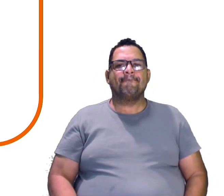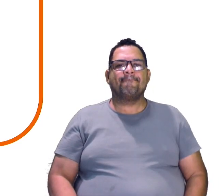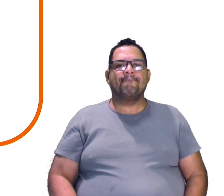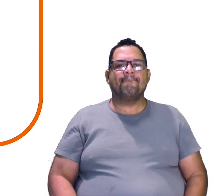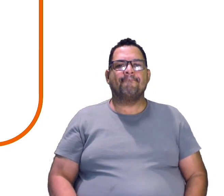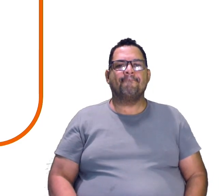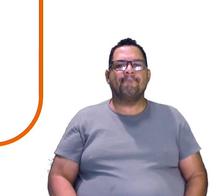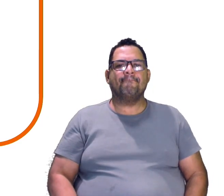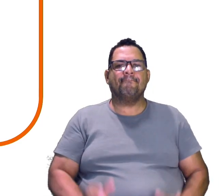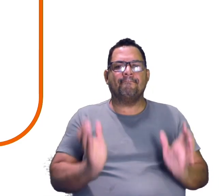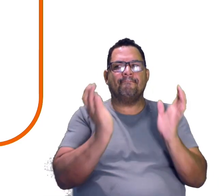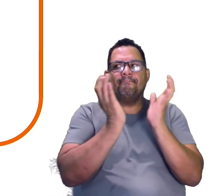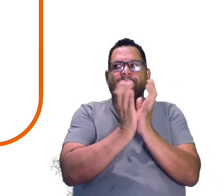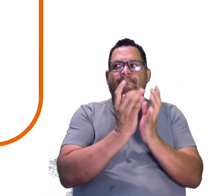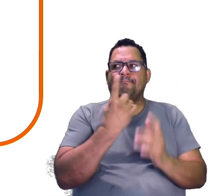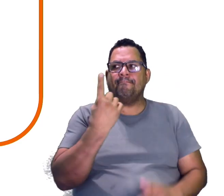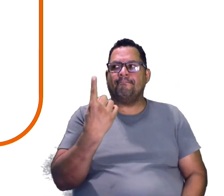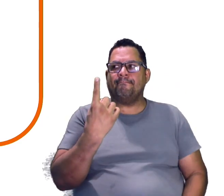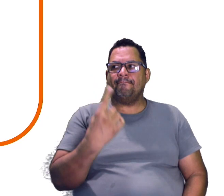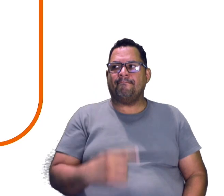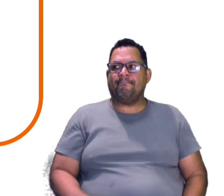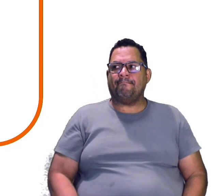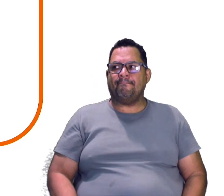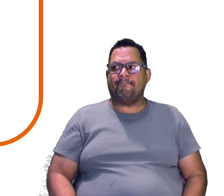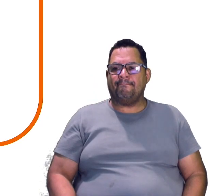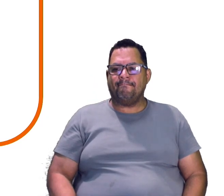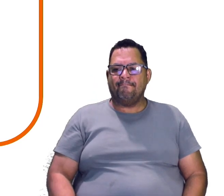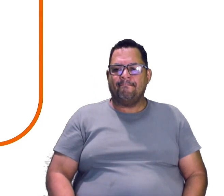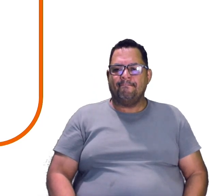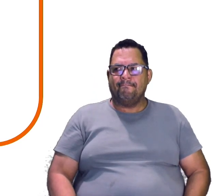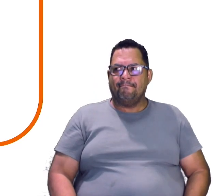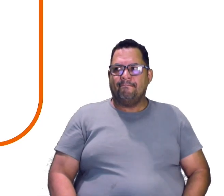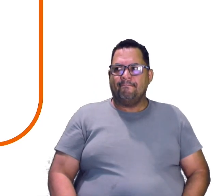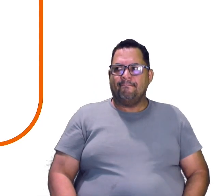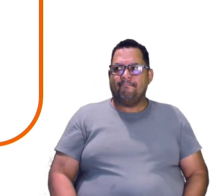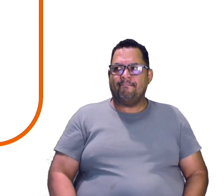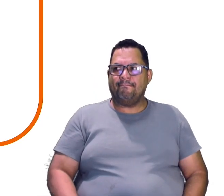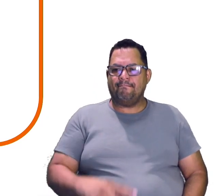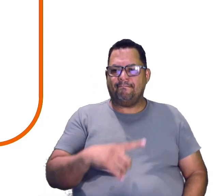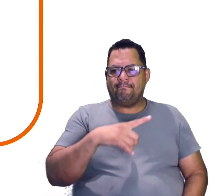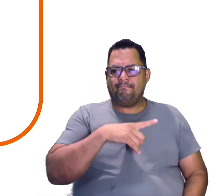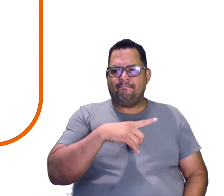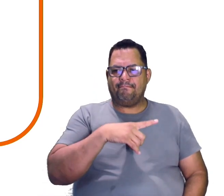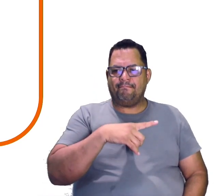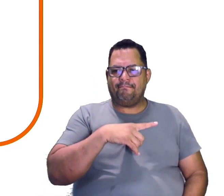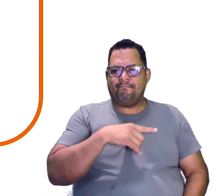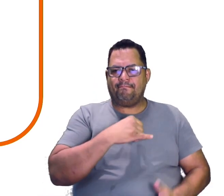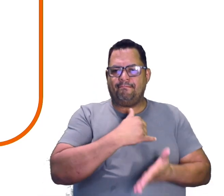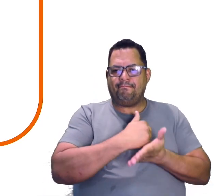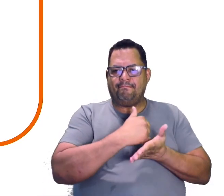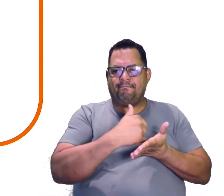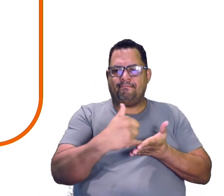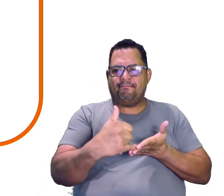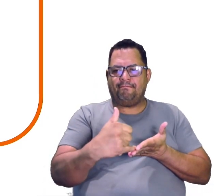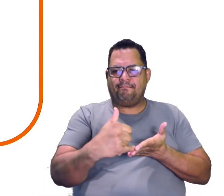Na unidade 1, nós teremos introdução ao estudo da